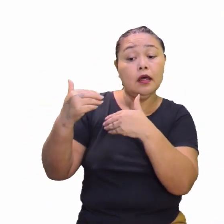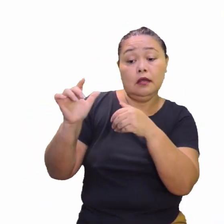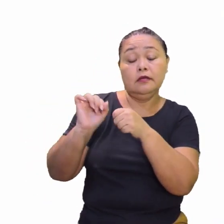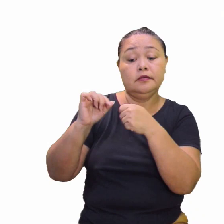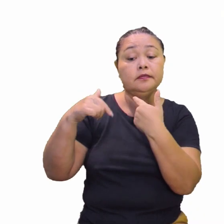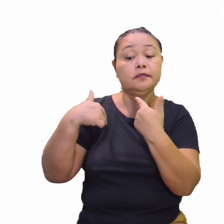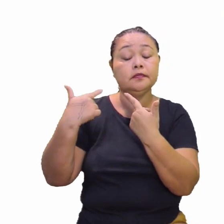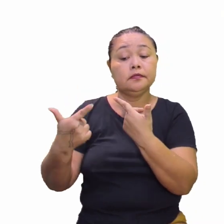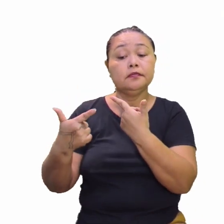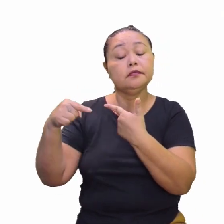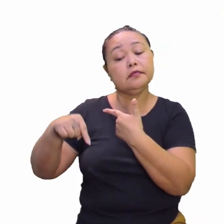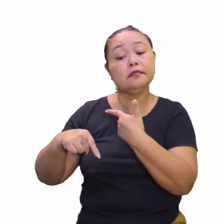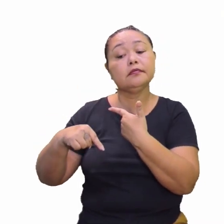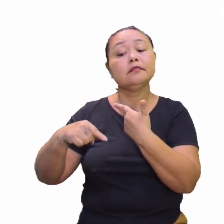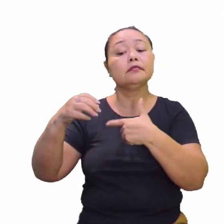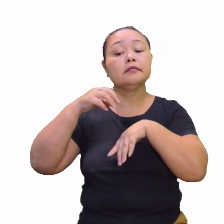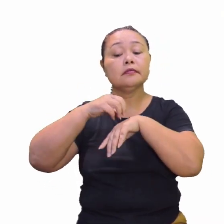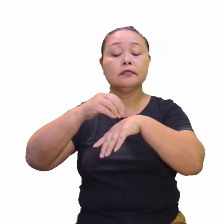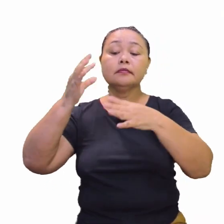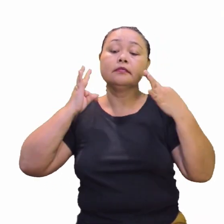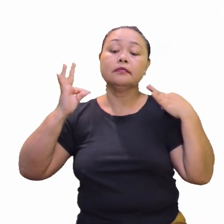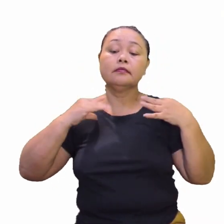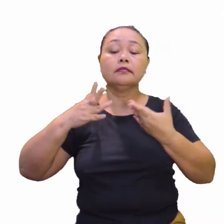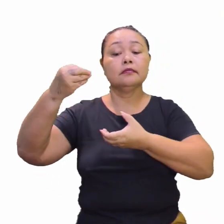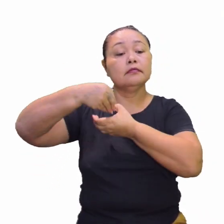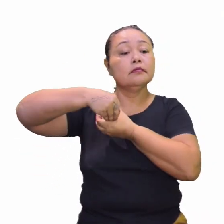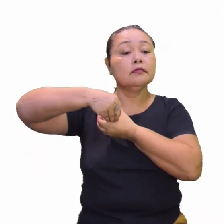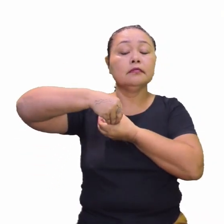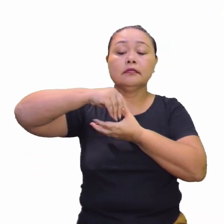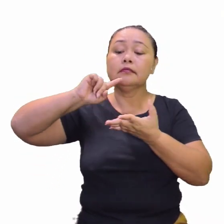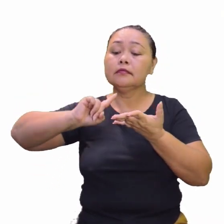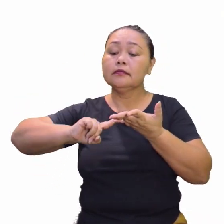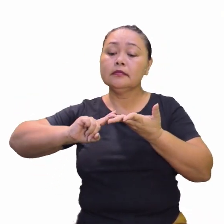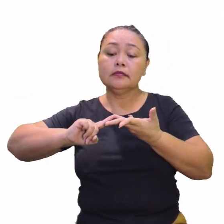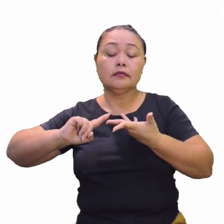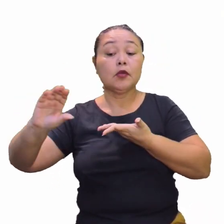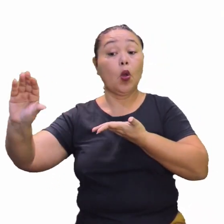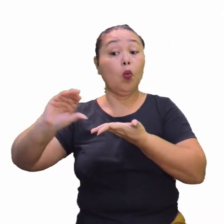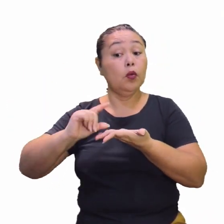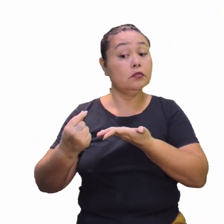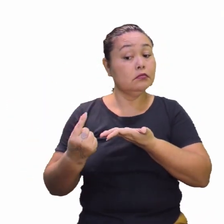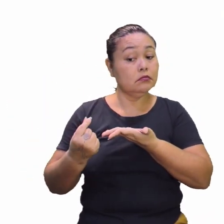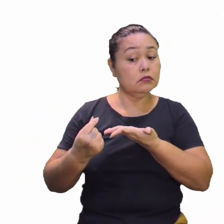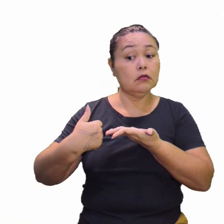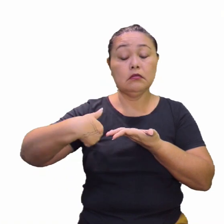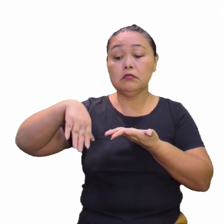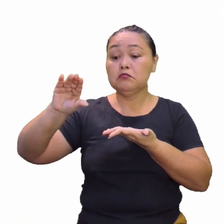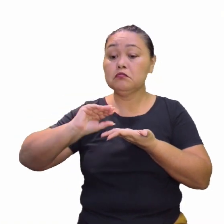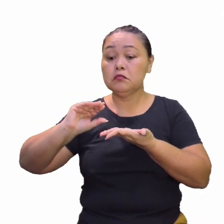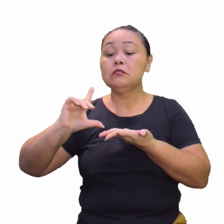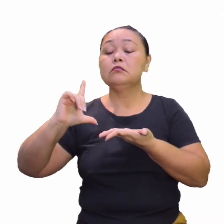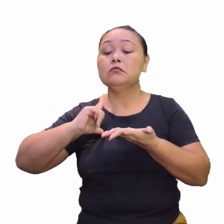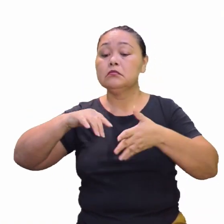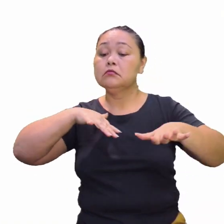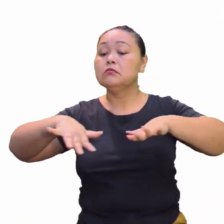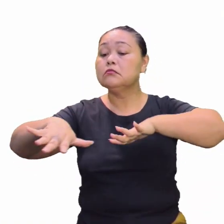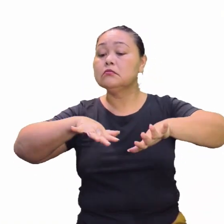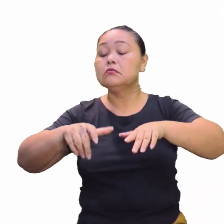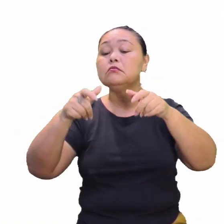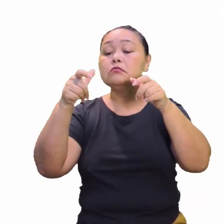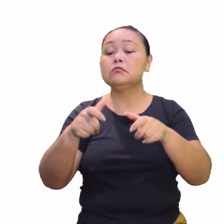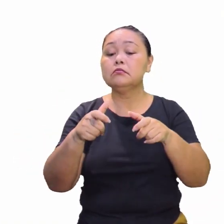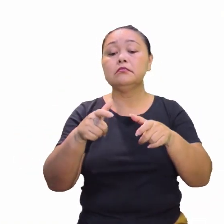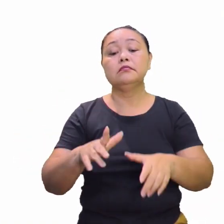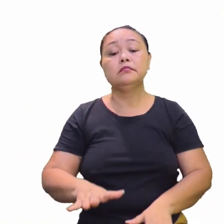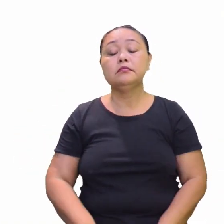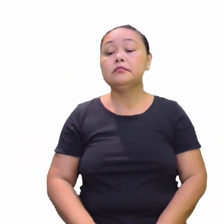porque no turismo também está inserido muito, muito dinheiro. É muito dinheiro que movimenta uma